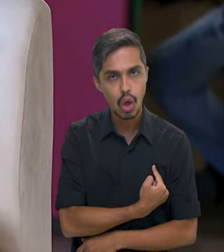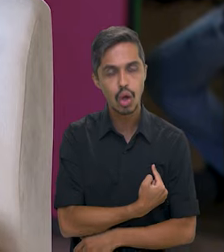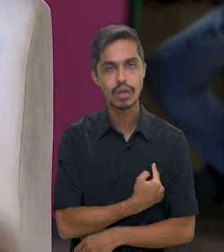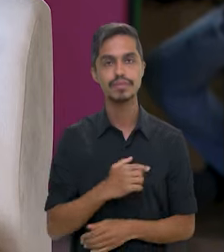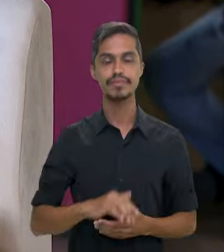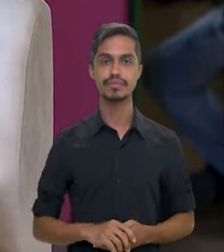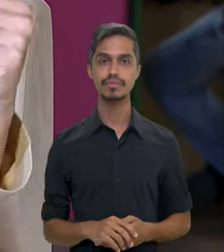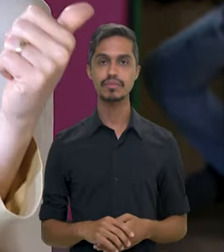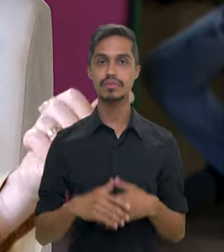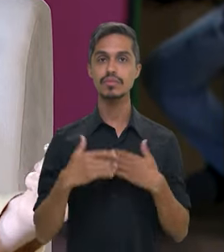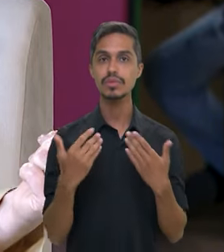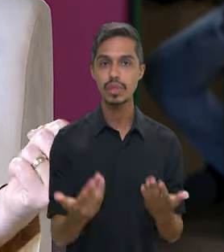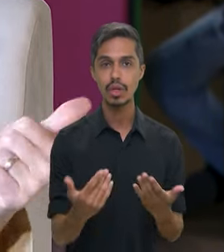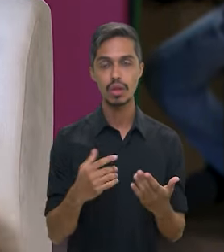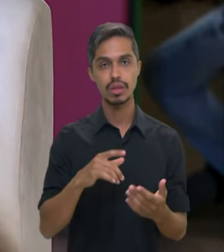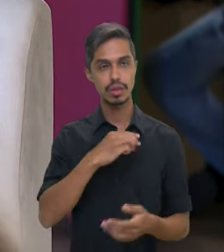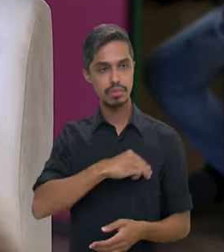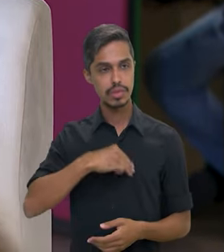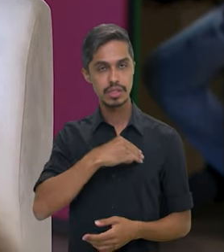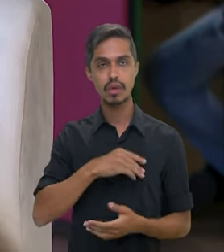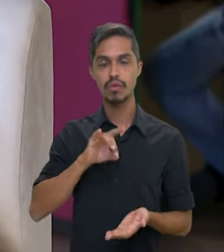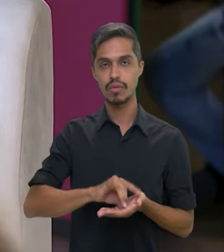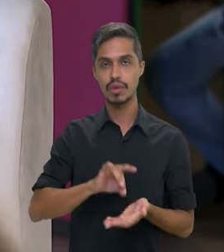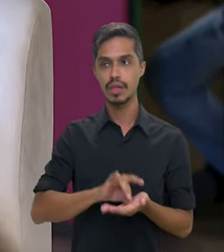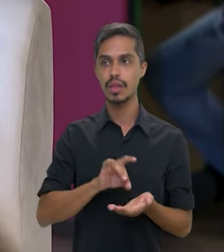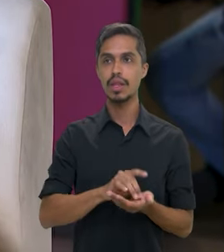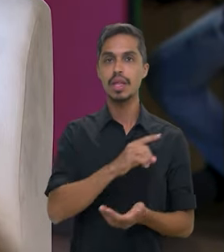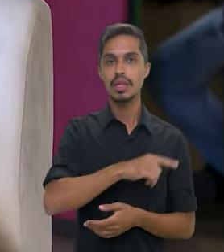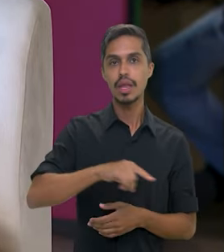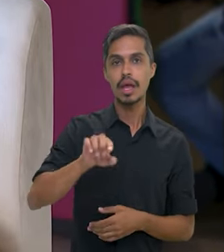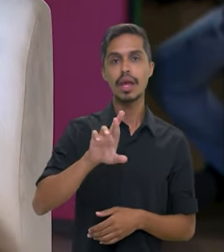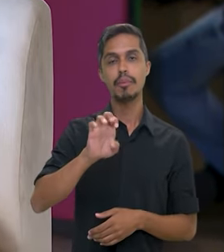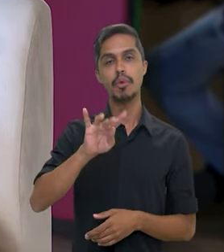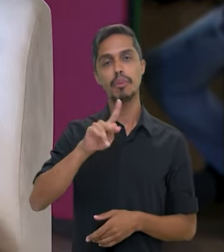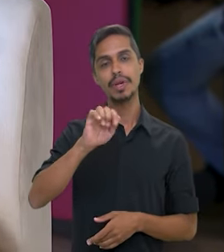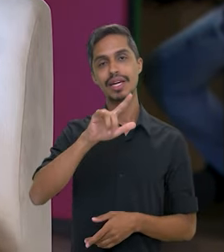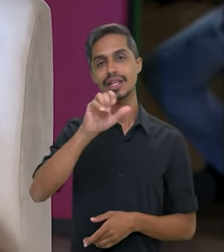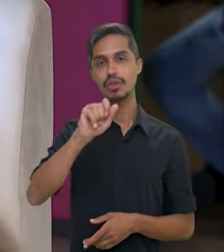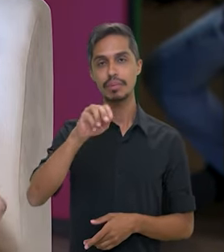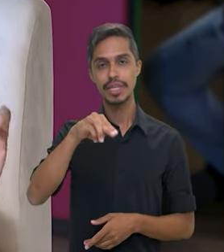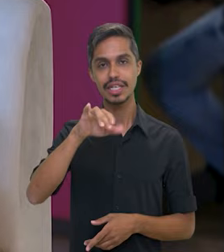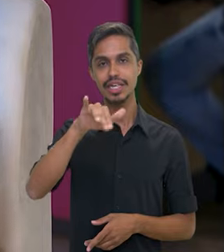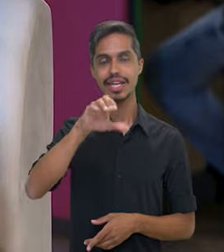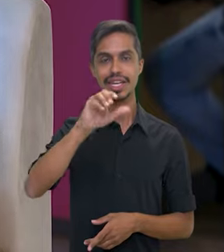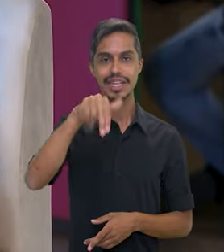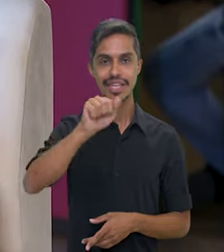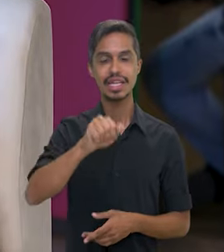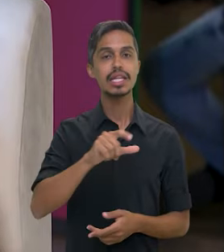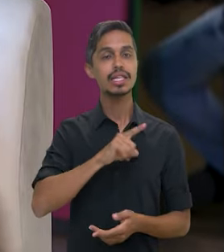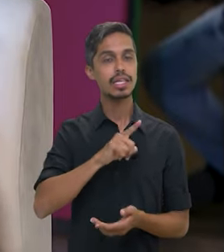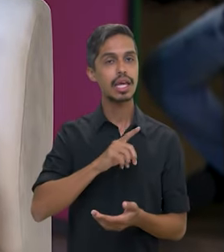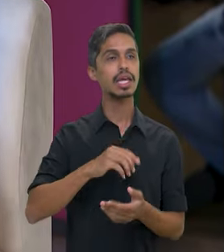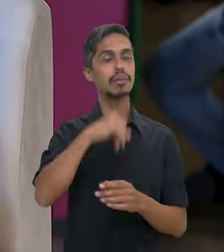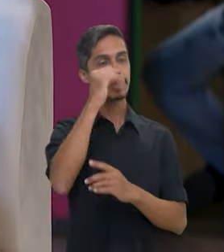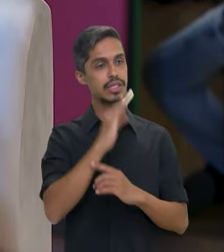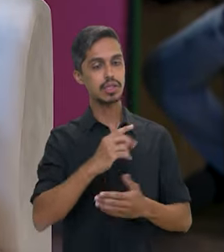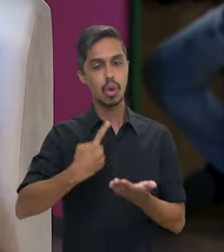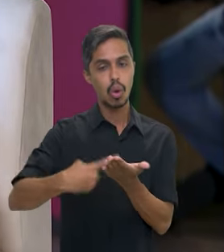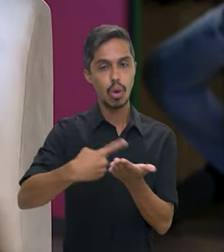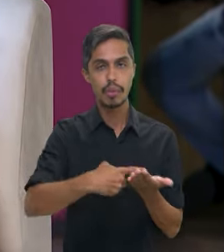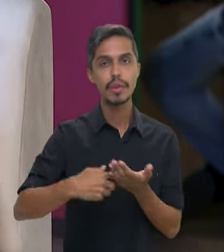destacar. Nós tivemos em missão oficial, recentemente, na República Dominicana. O Brasil tem acordos